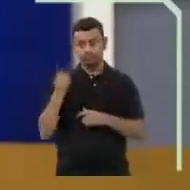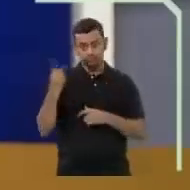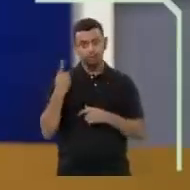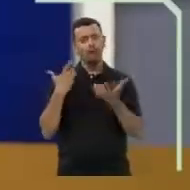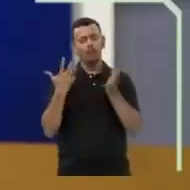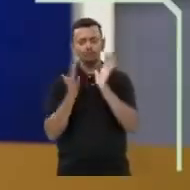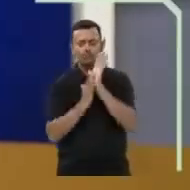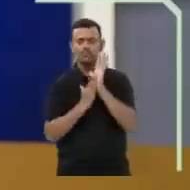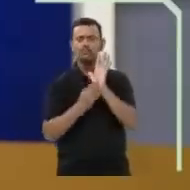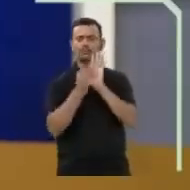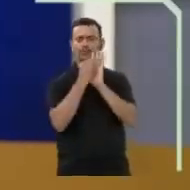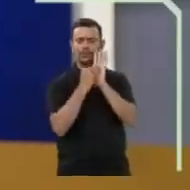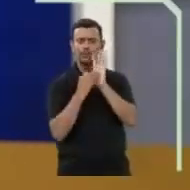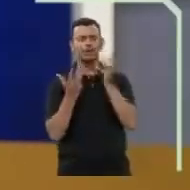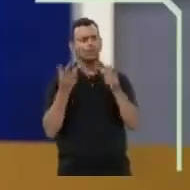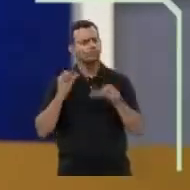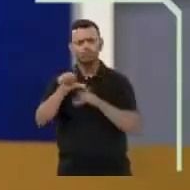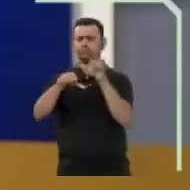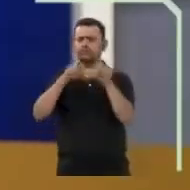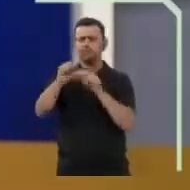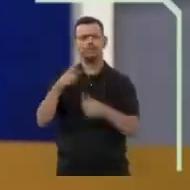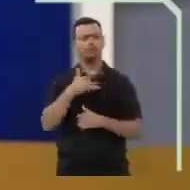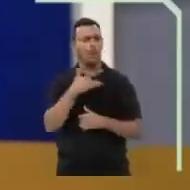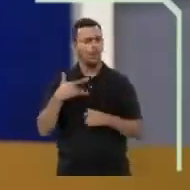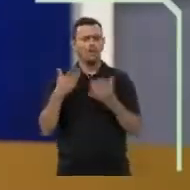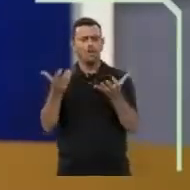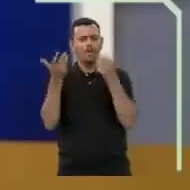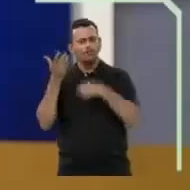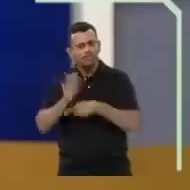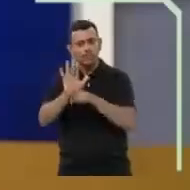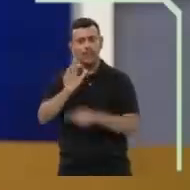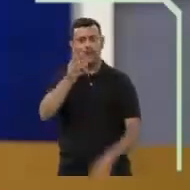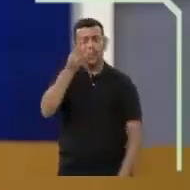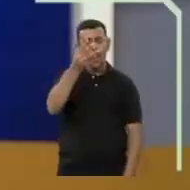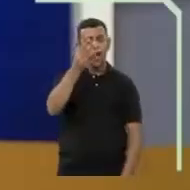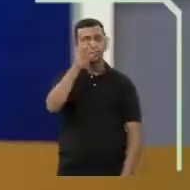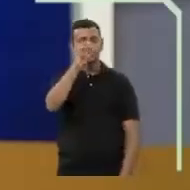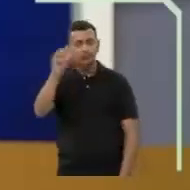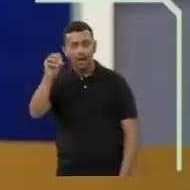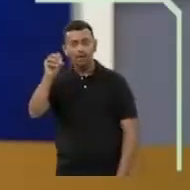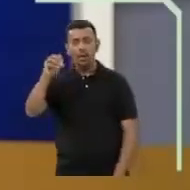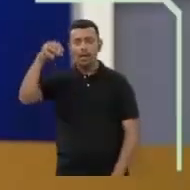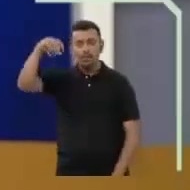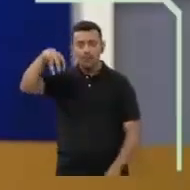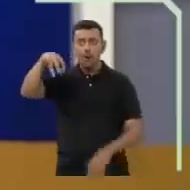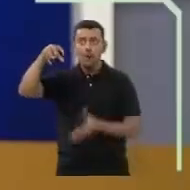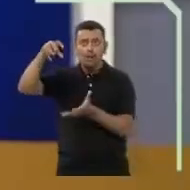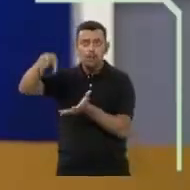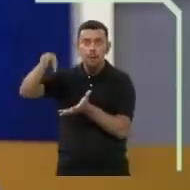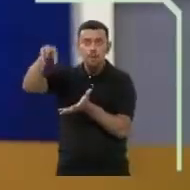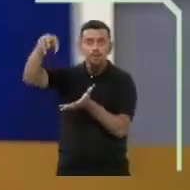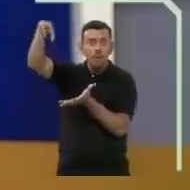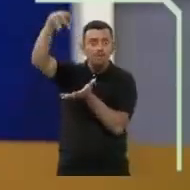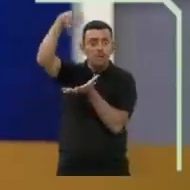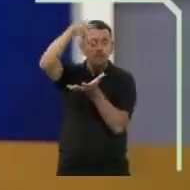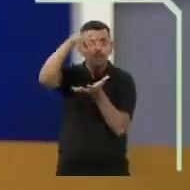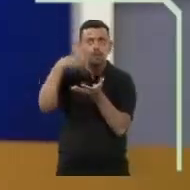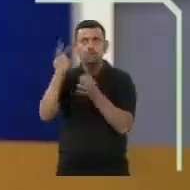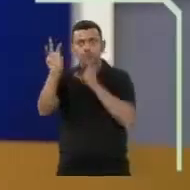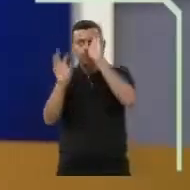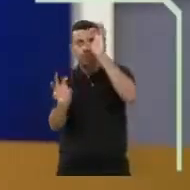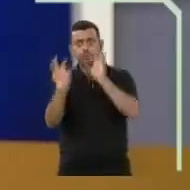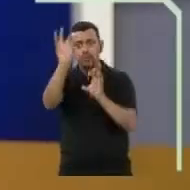reestruturar o Sistema Único de Saúde, criando 400 regionais, atendendo cada uma delas em torno